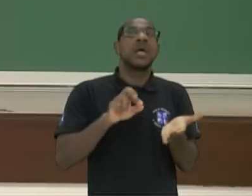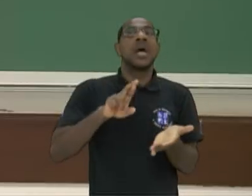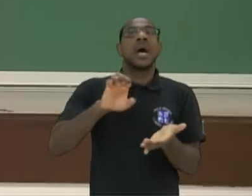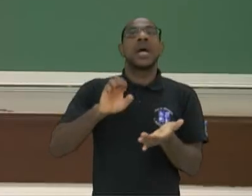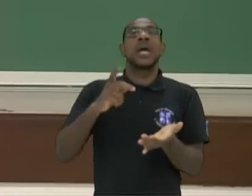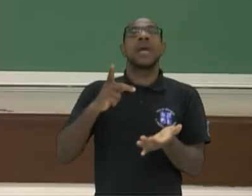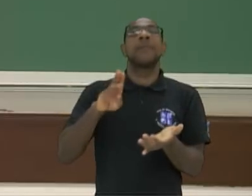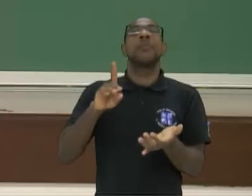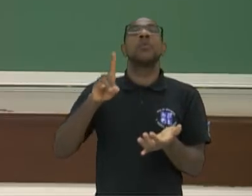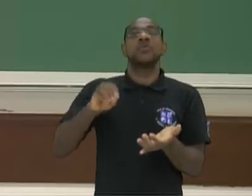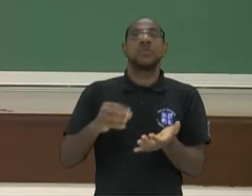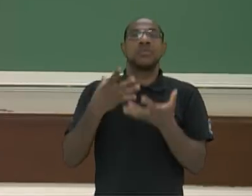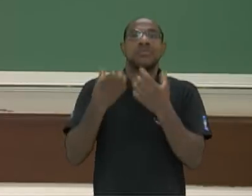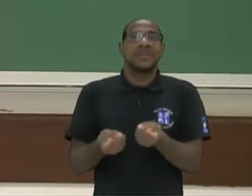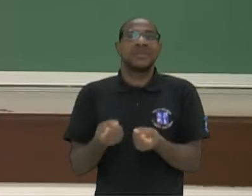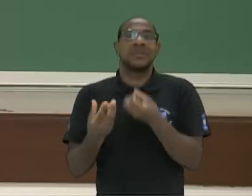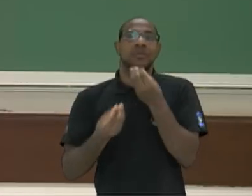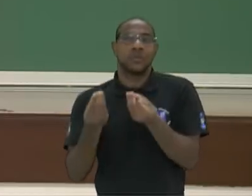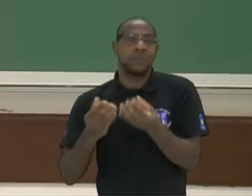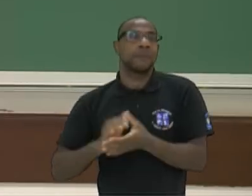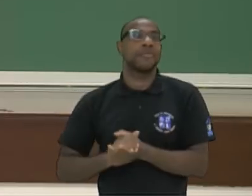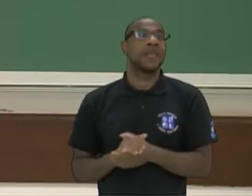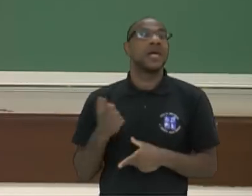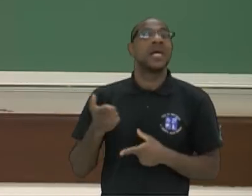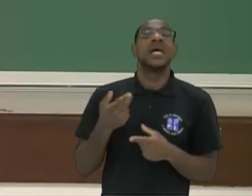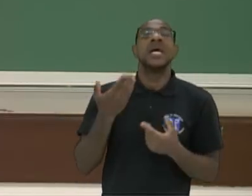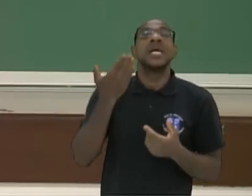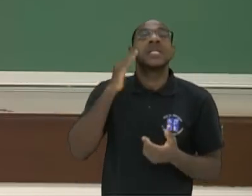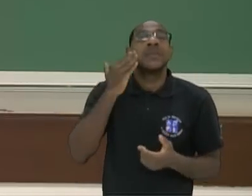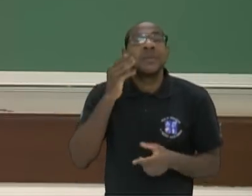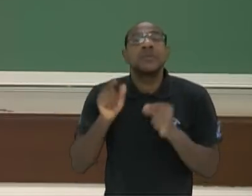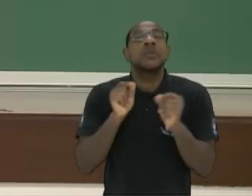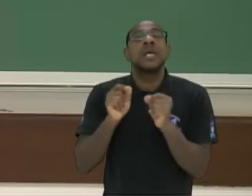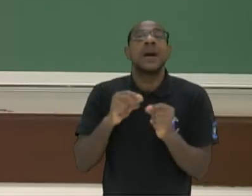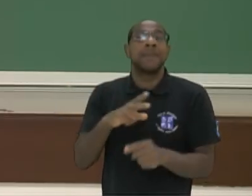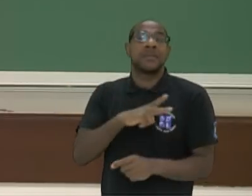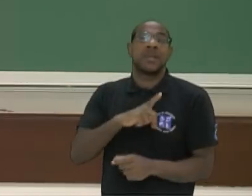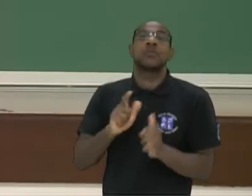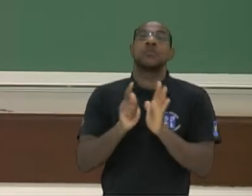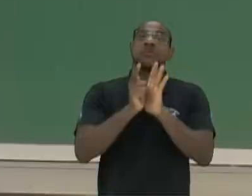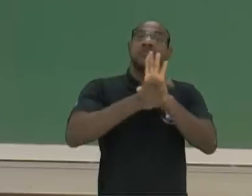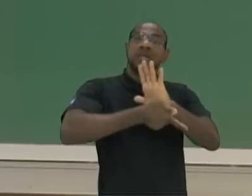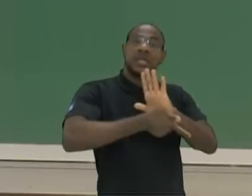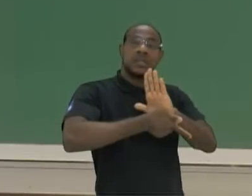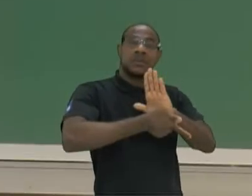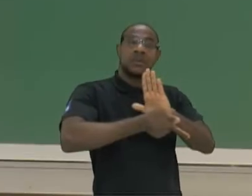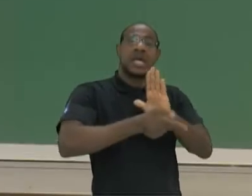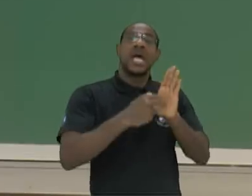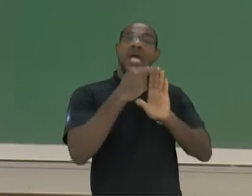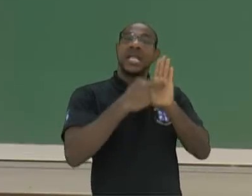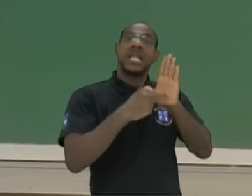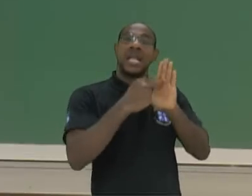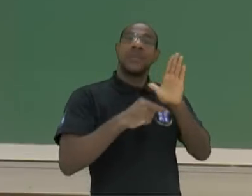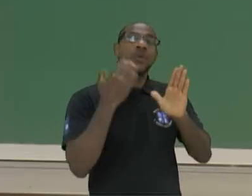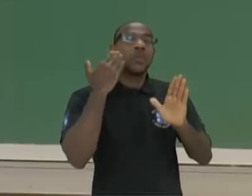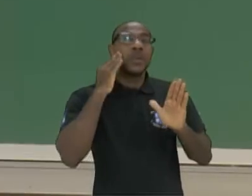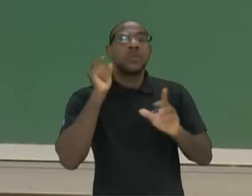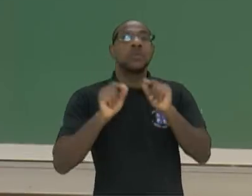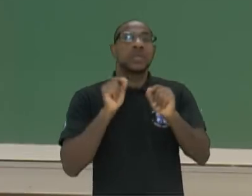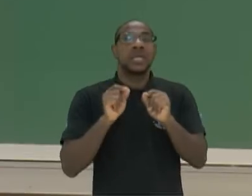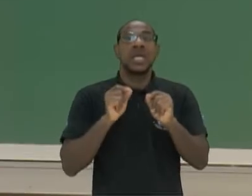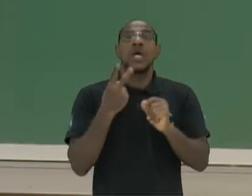de repúdio, tá? Compreendemos também as particularidades desse gênero e lemos compreensivamente